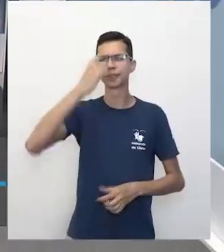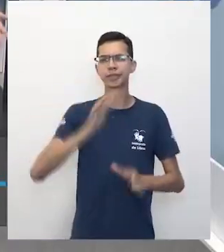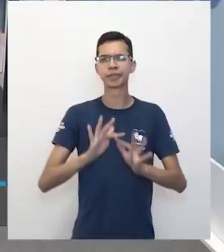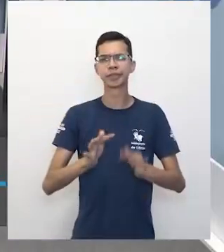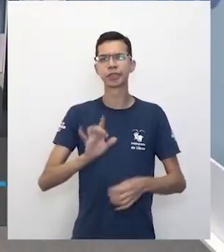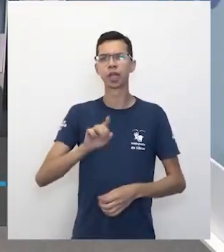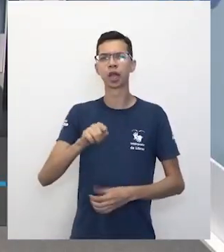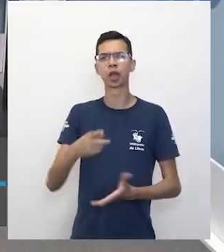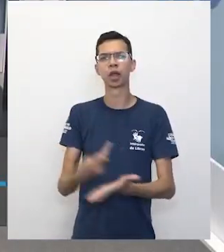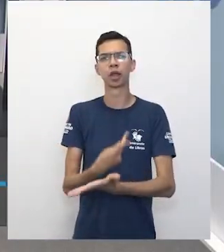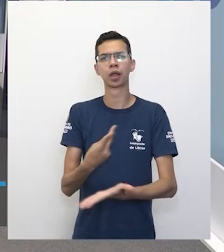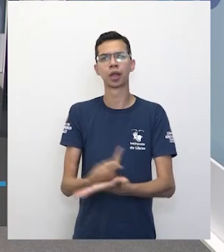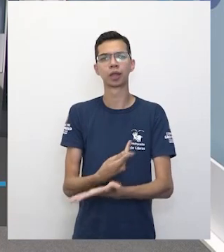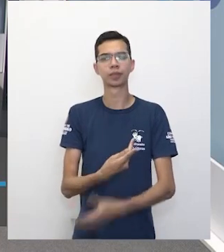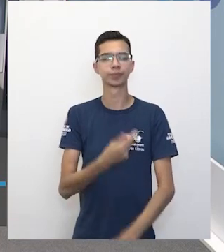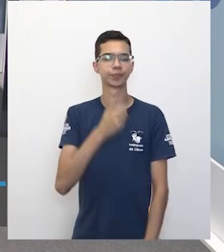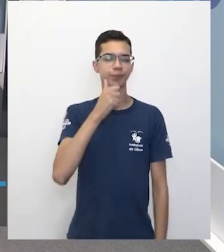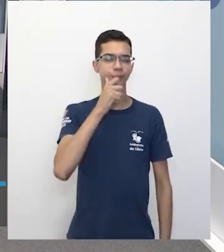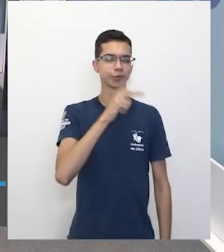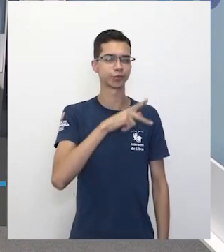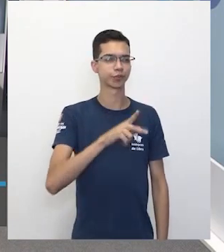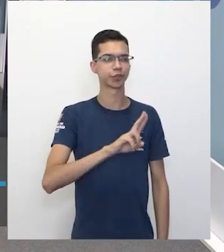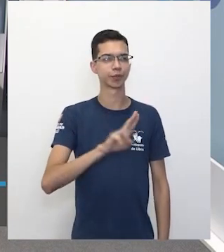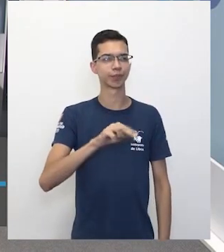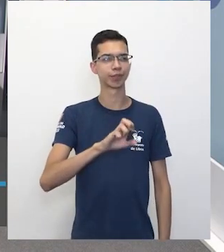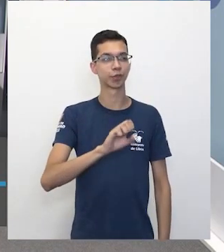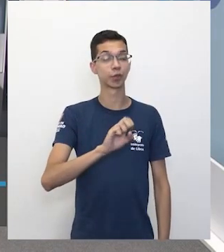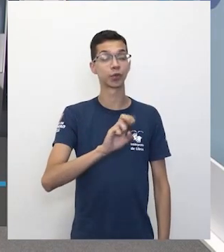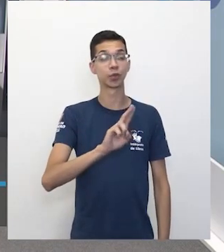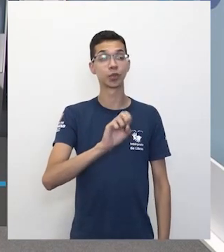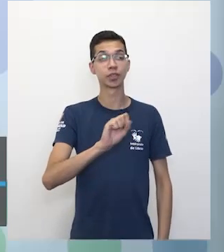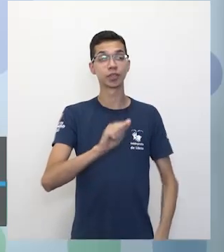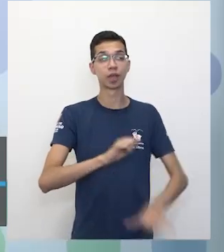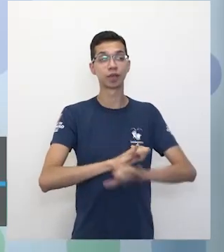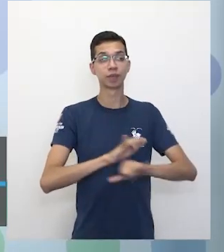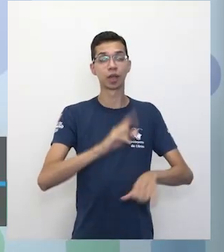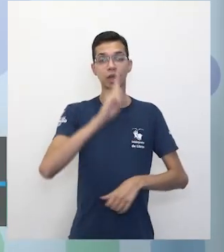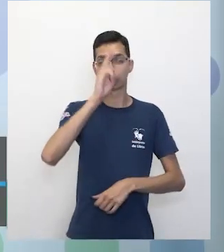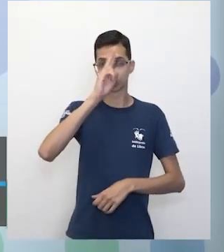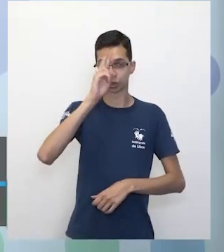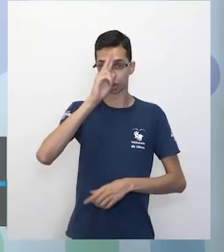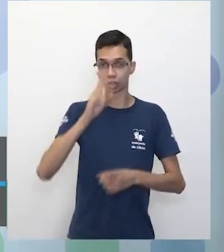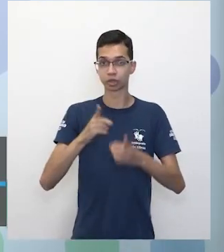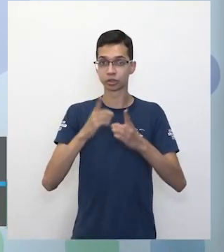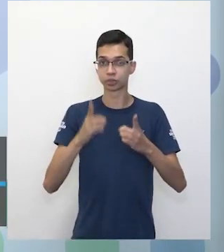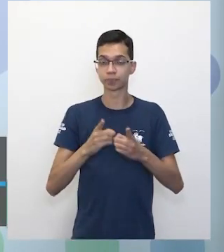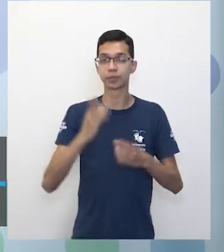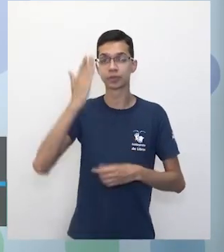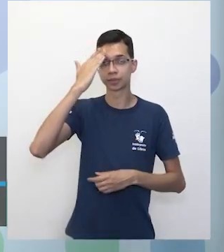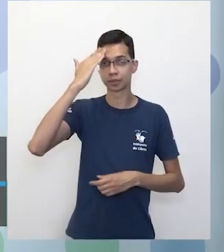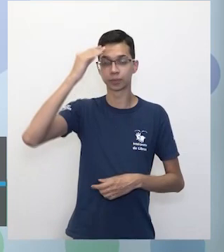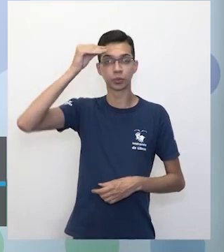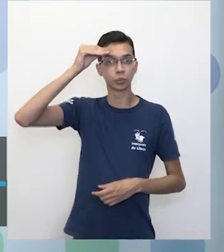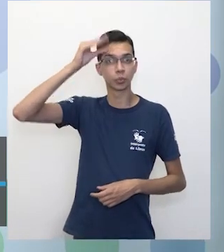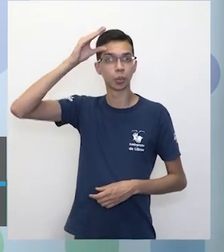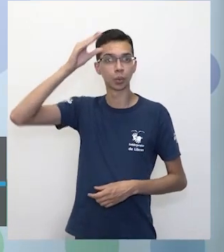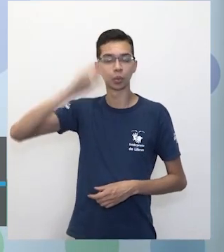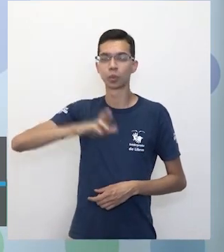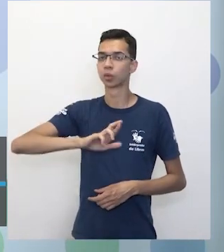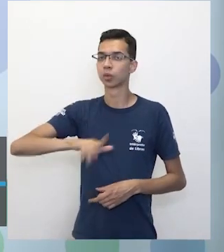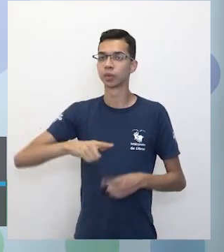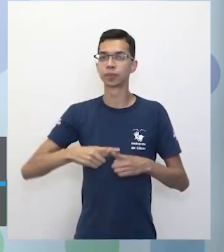errado isso daí. A professora Neuze diz assim, história é dinâmica. Nunca sabemos tudo. A partir de novos conhecimentos se abre um leque de novas